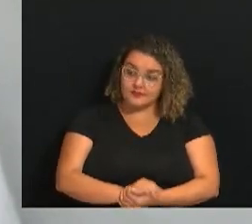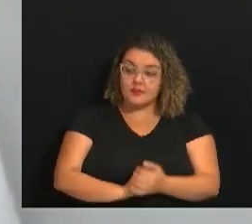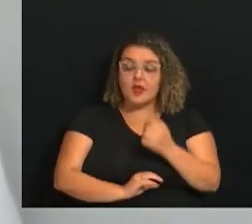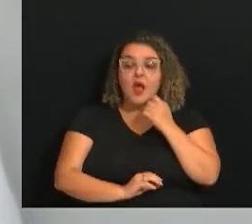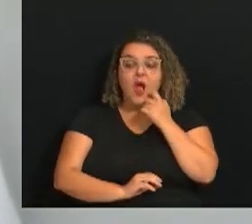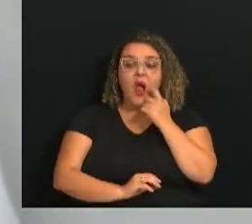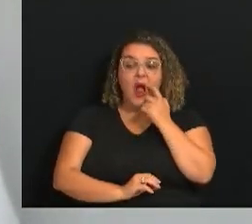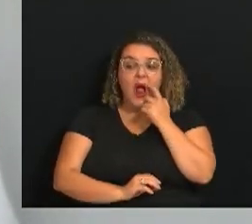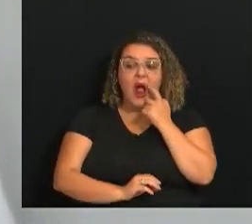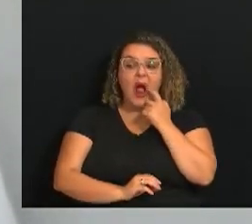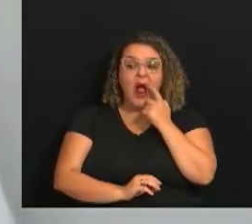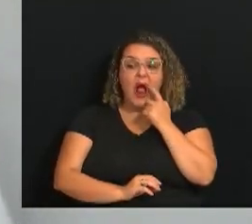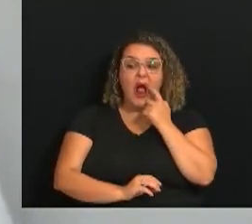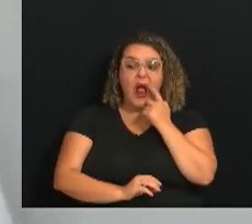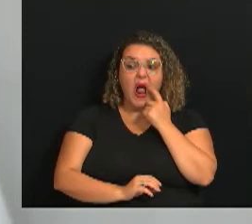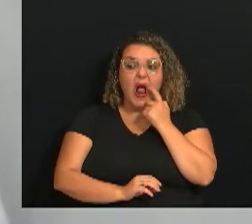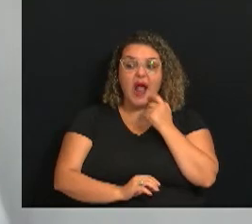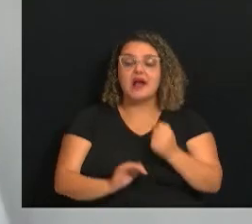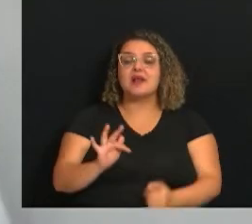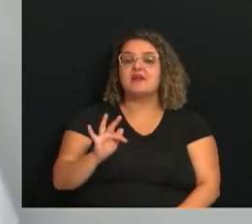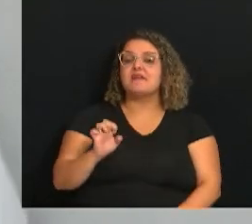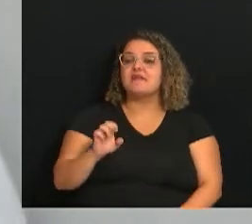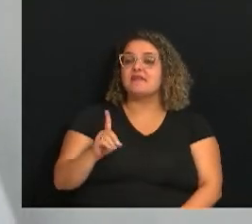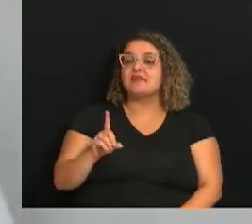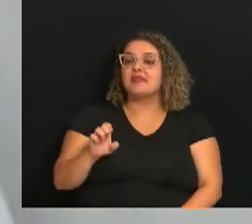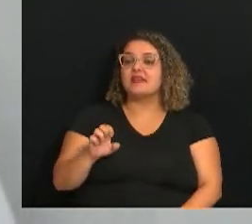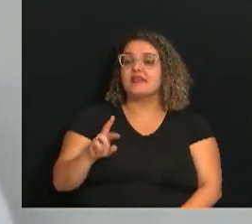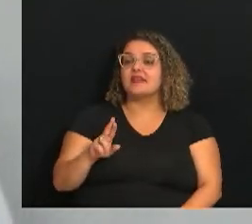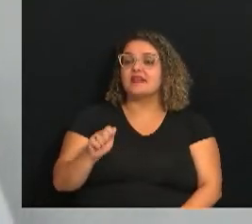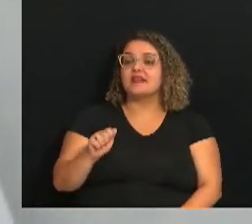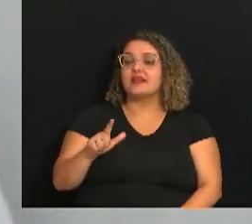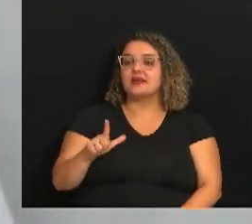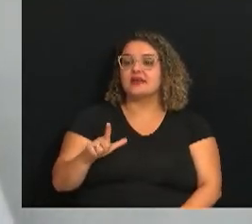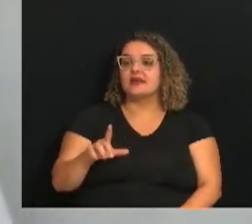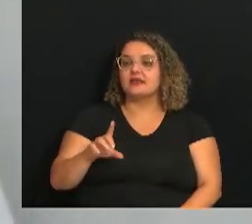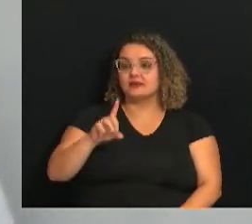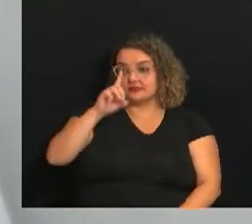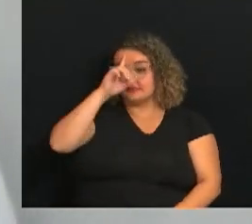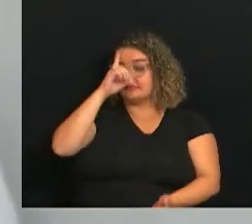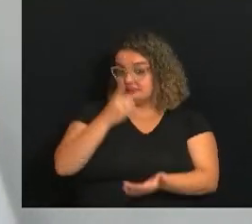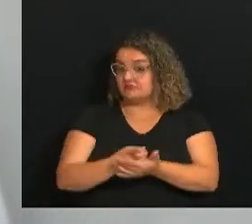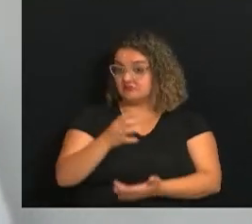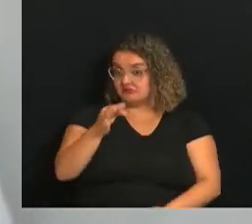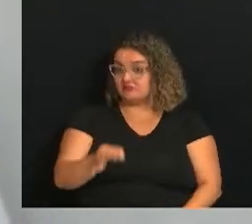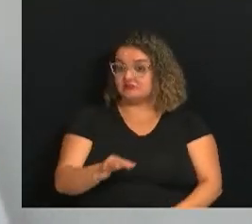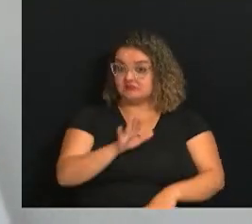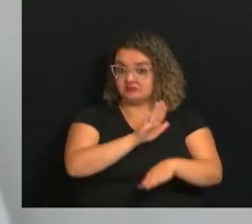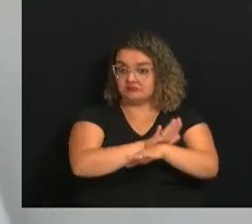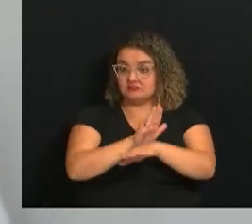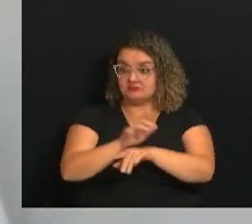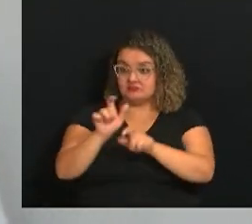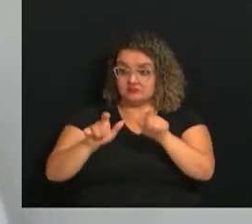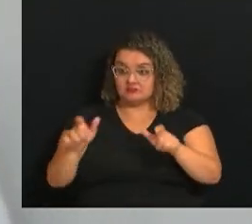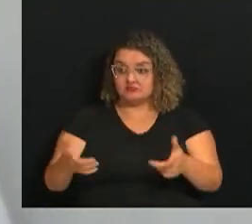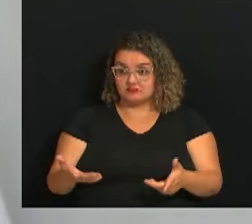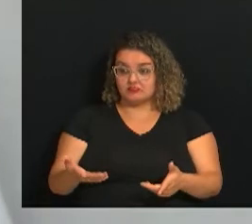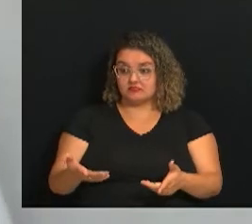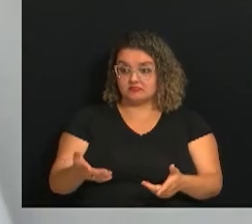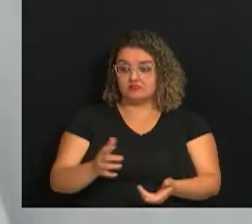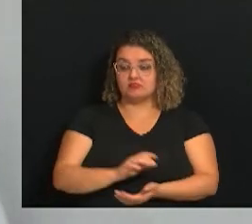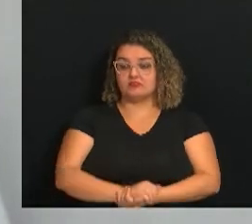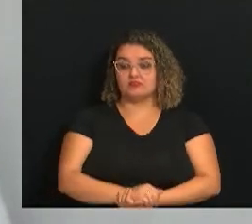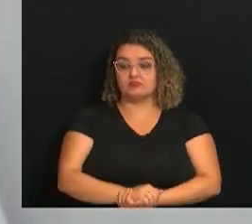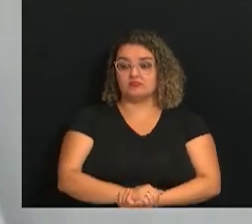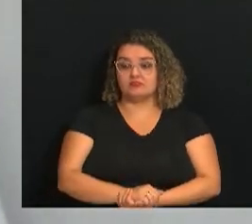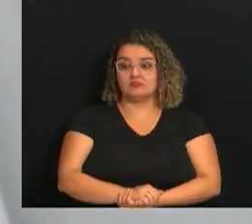profissão, assim, muito bacana, né? Poder tomar as decisões corretas para poder ajudar as pessoas, né? Porque, por exemplo, tem leis que tem